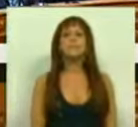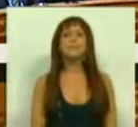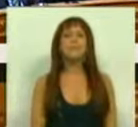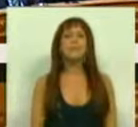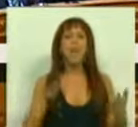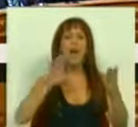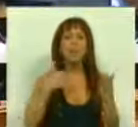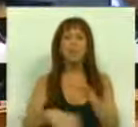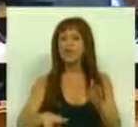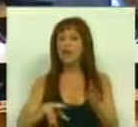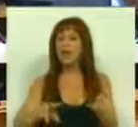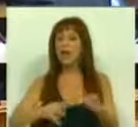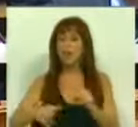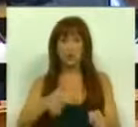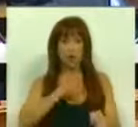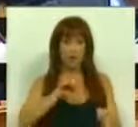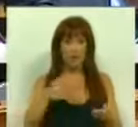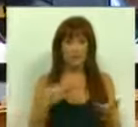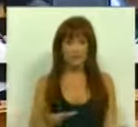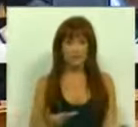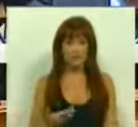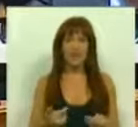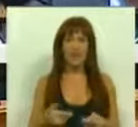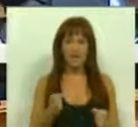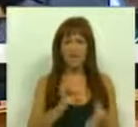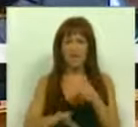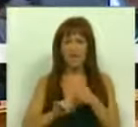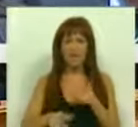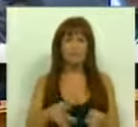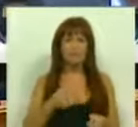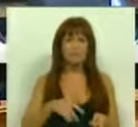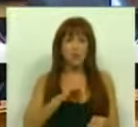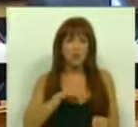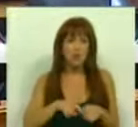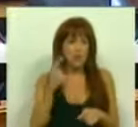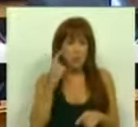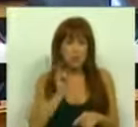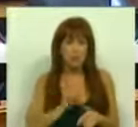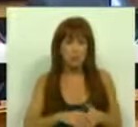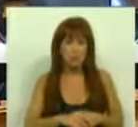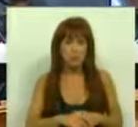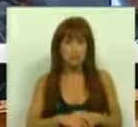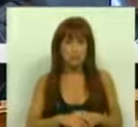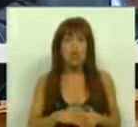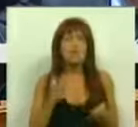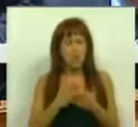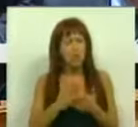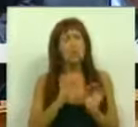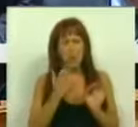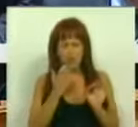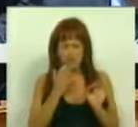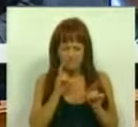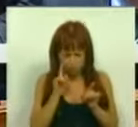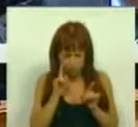Sobre as propostas de alteração que o Partido Socialista vai enviar, nós, Sr. Deputado, não as conhecemos, estudá-las-emos com todo